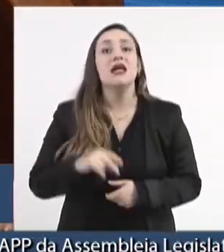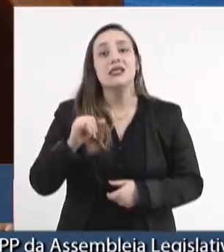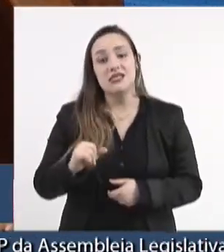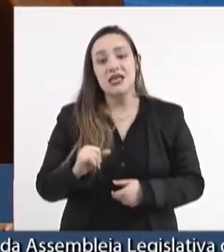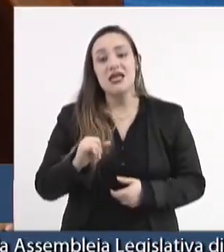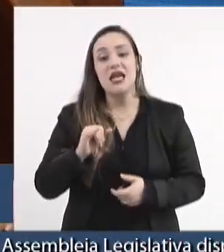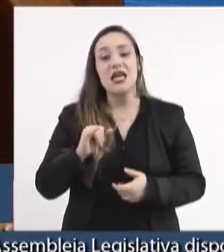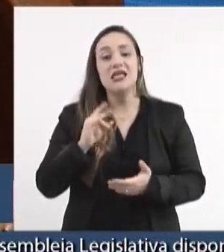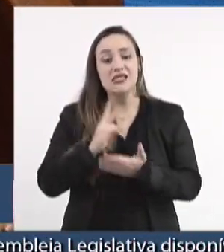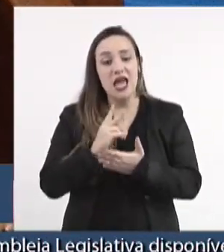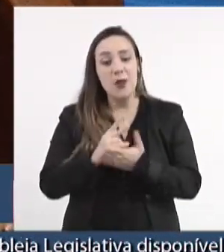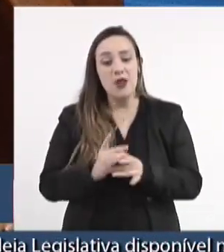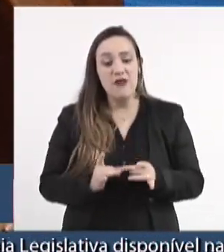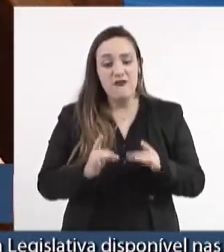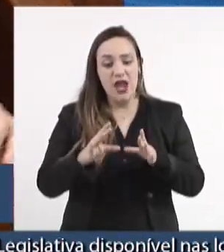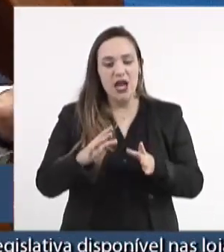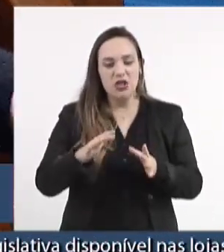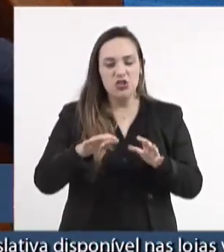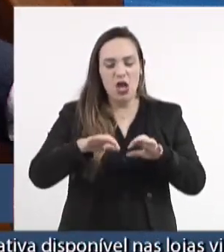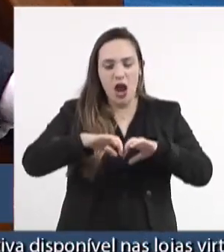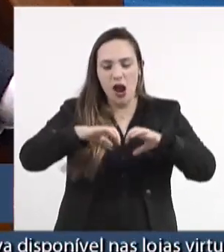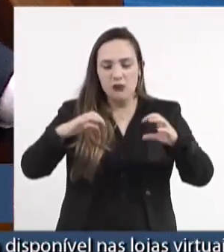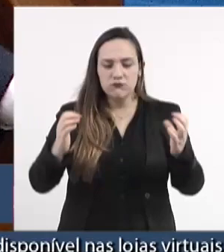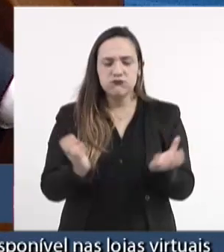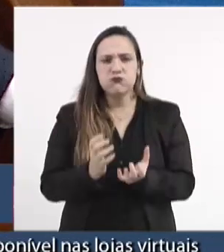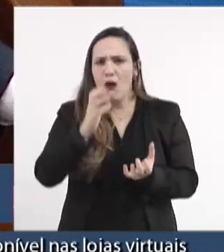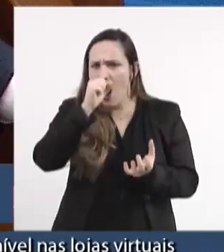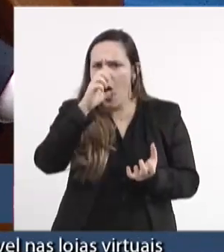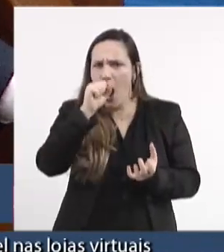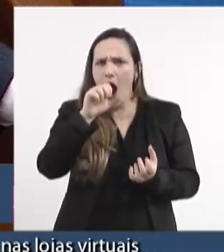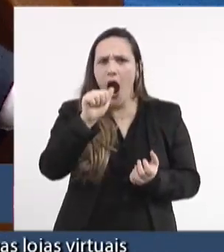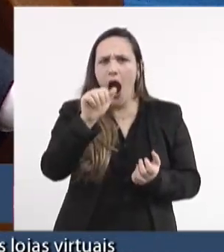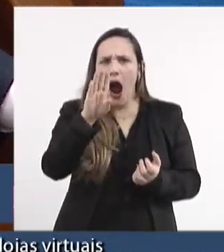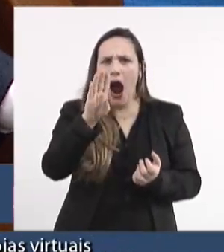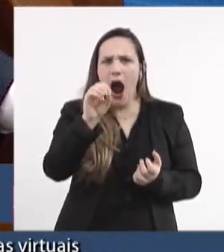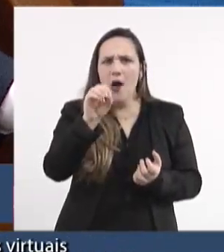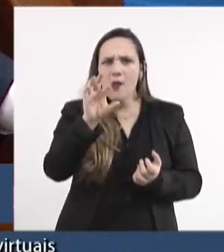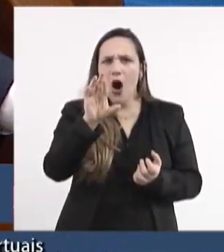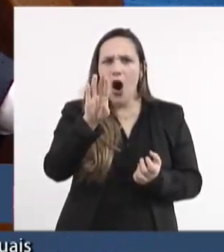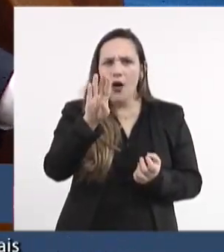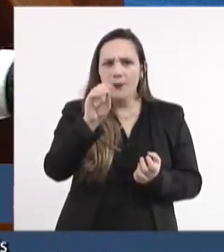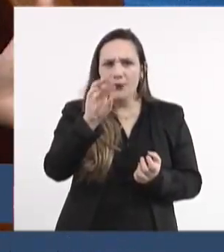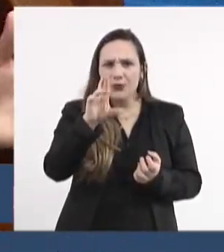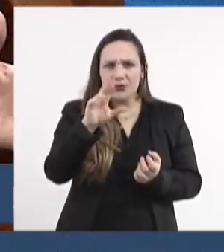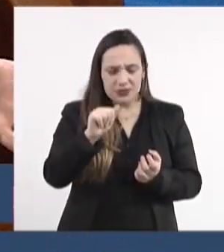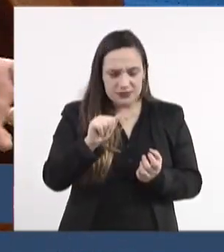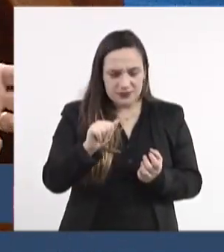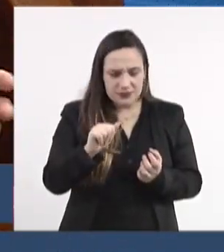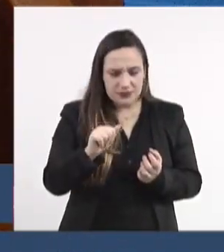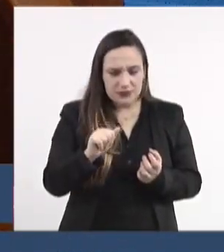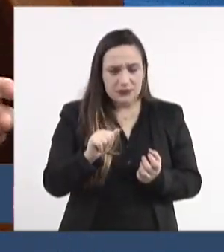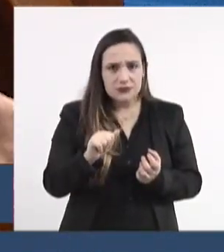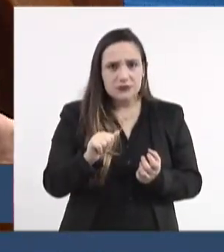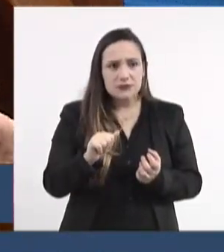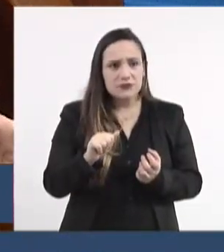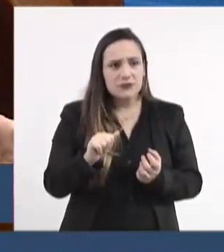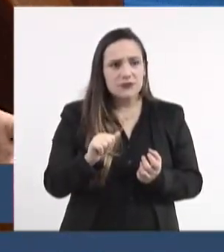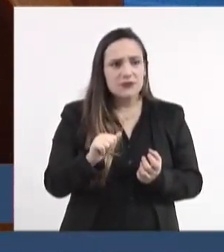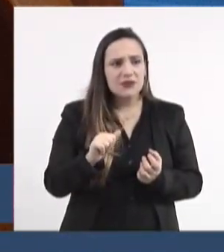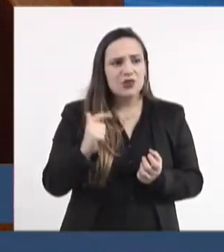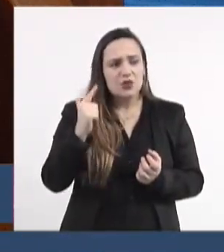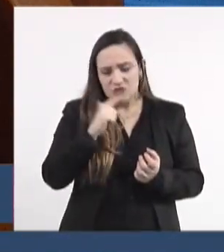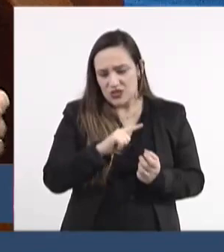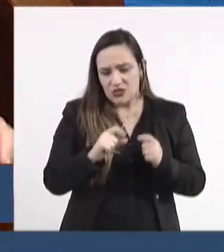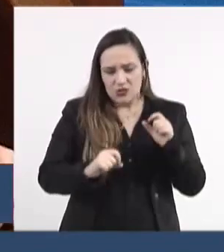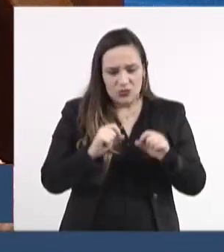de abóbora, e se ele produzir 10 mil quilos, ele não consegue vender,